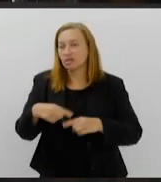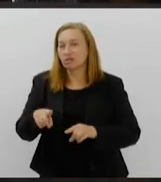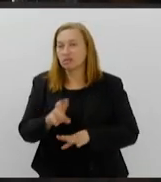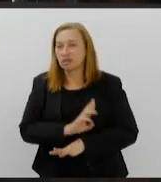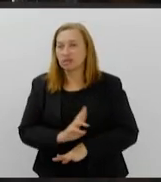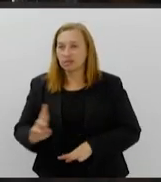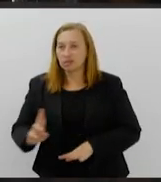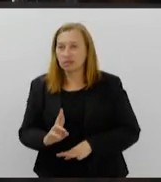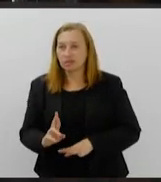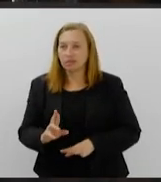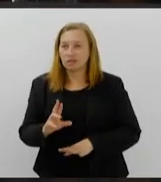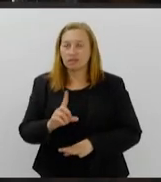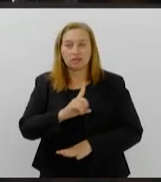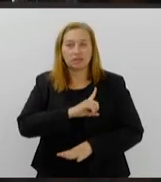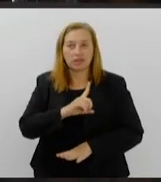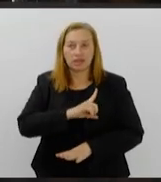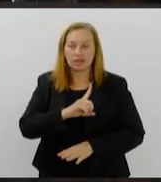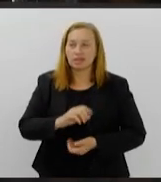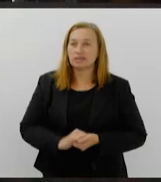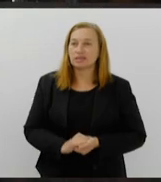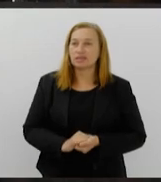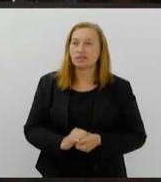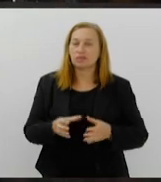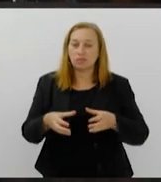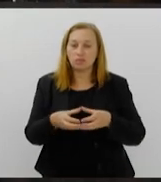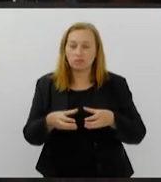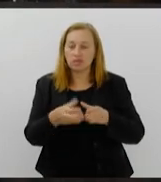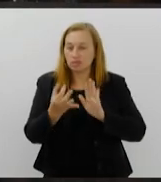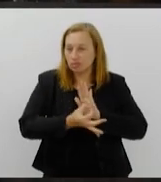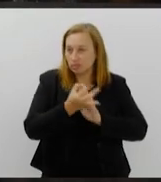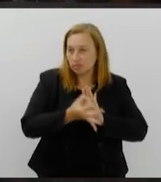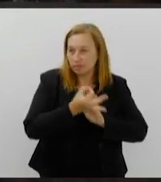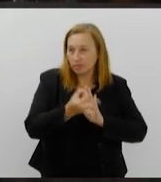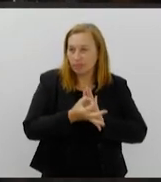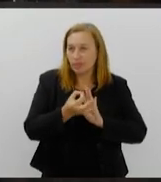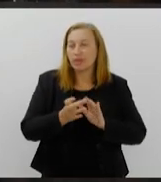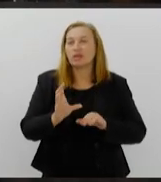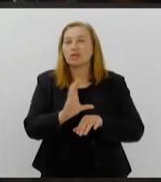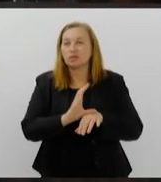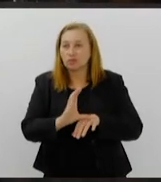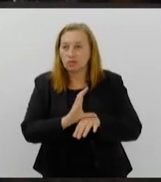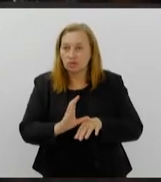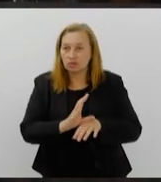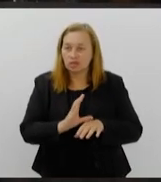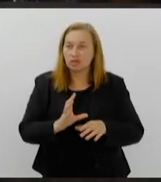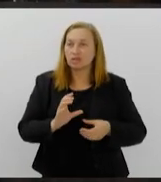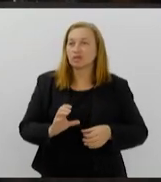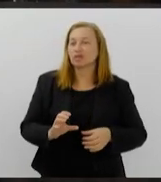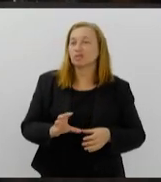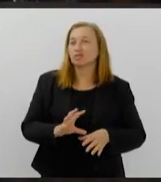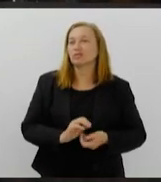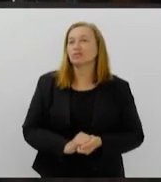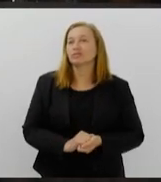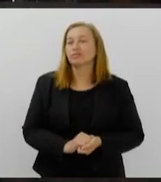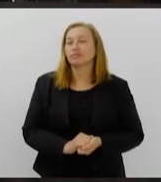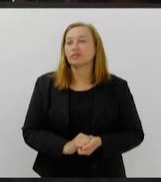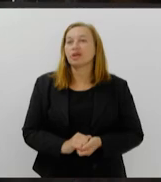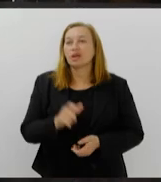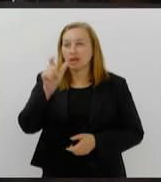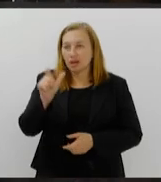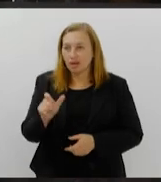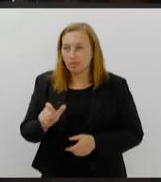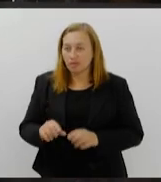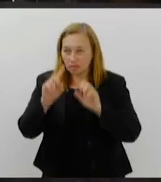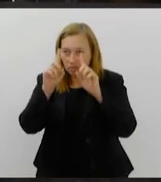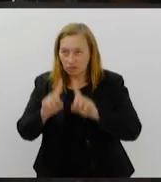DECRADES, pareceres das comissões de Constituição e Justiça pela Constitucionalidade da Pessoa com